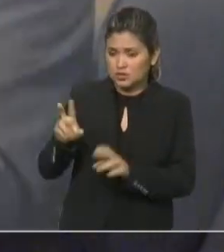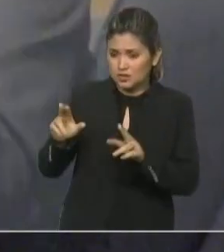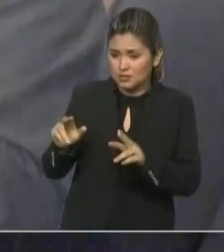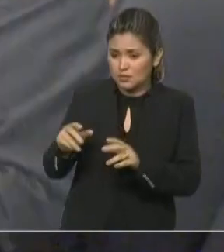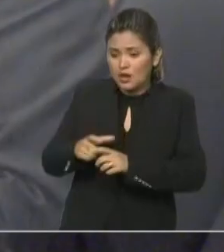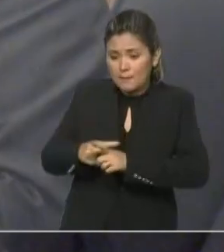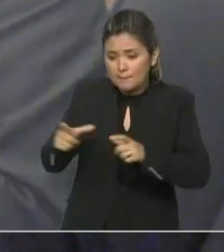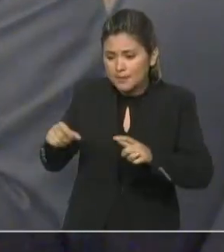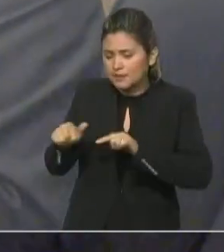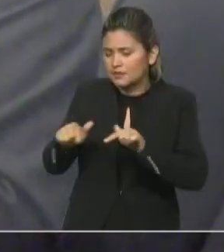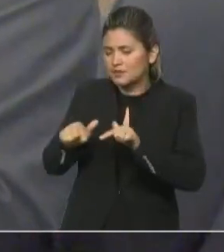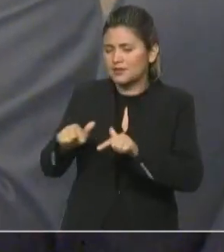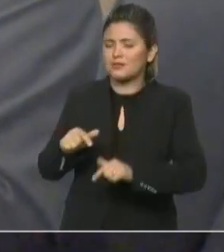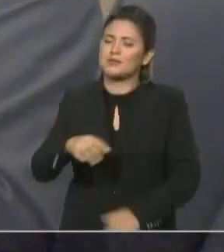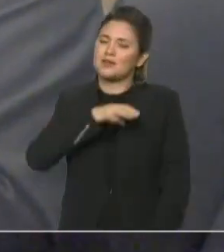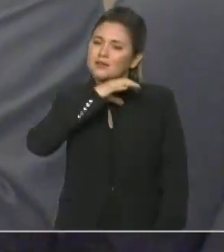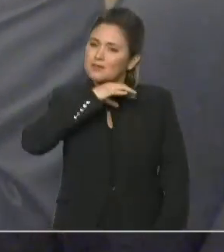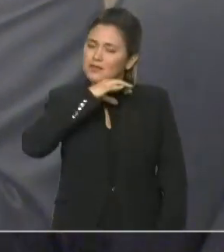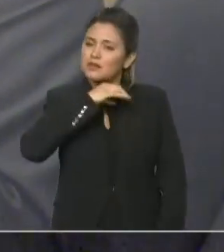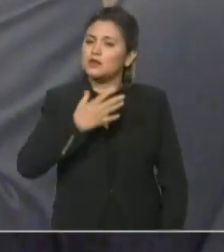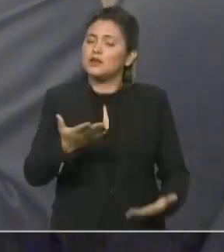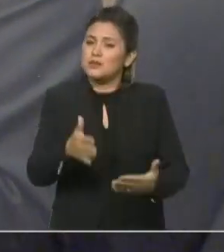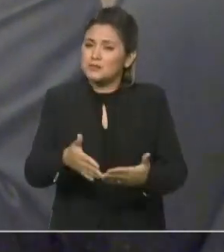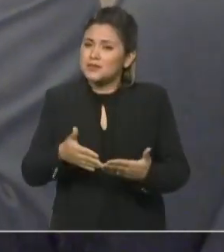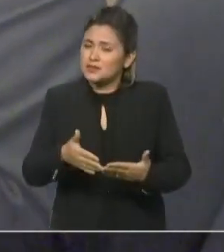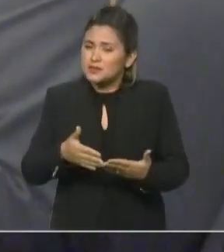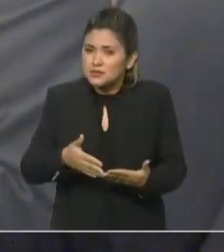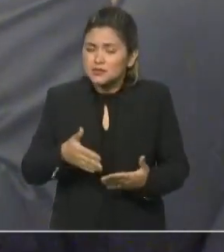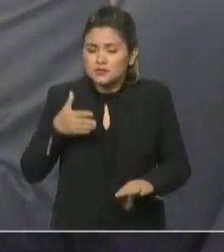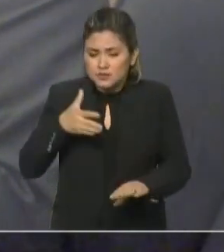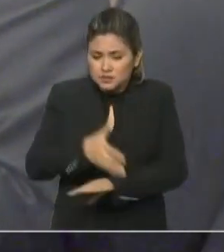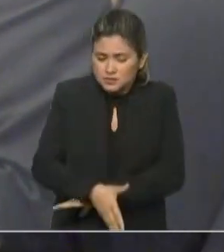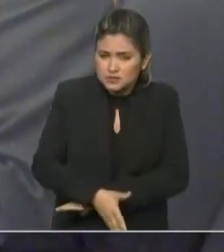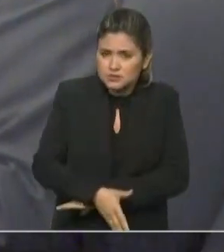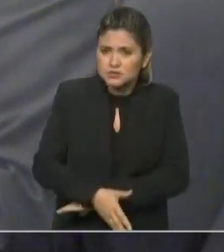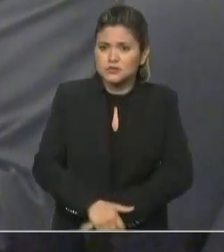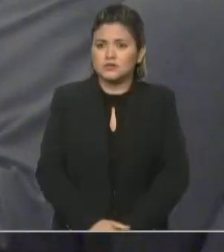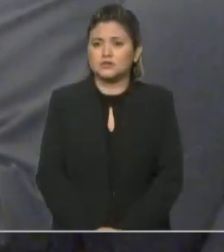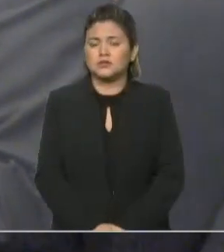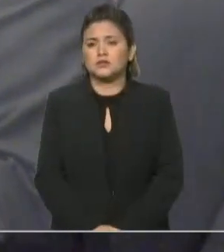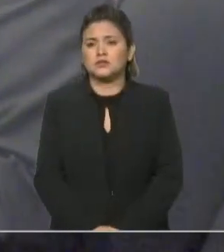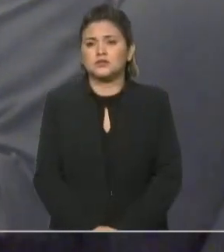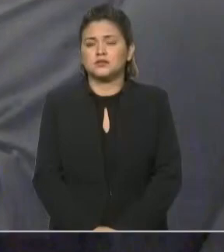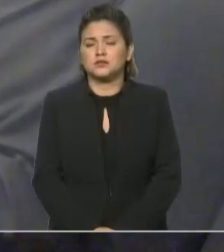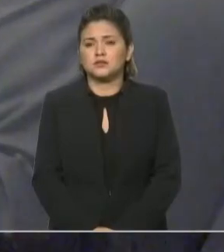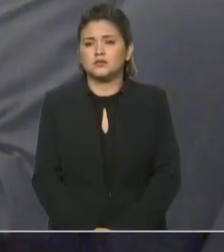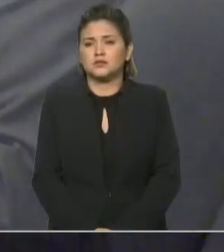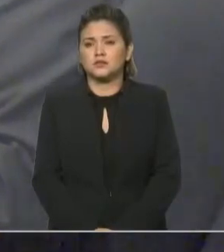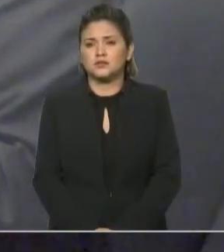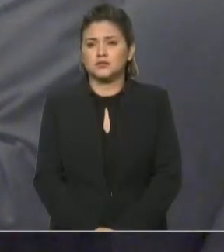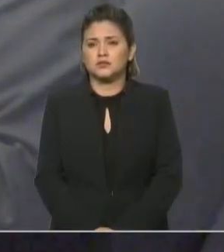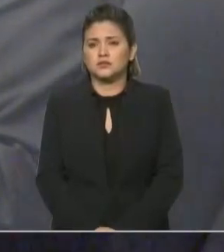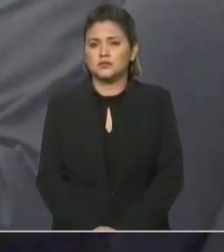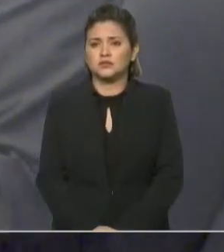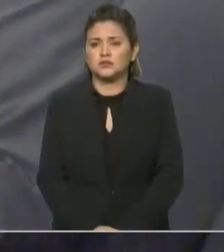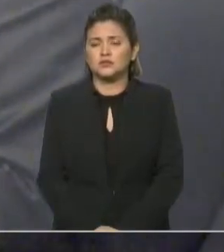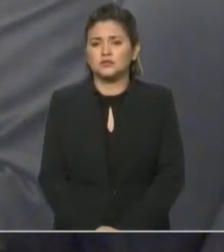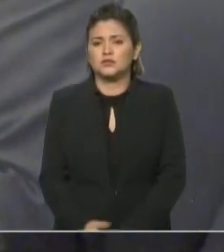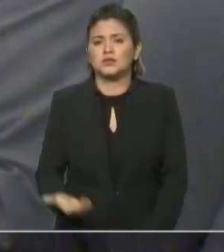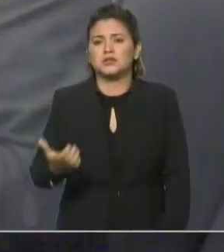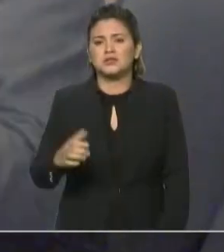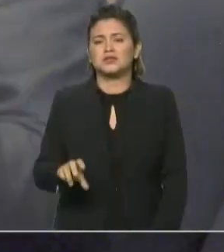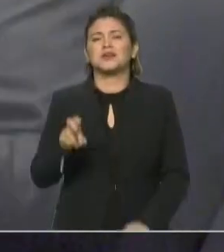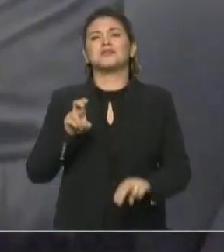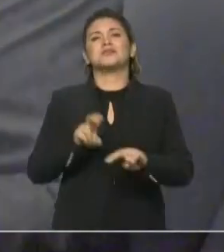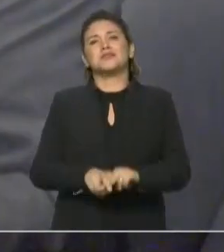Então, solicitamos uma visita em loco, não queremos simplesmente sentar nas cadeiras lá do auditório da Alumar, assistir a